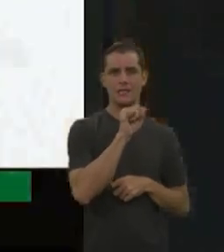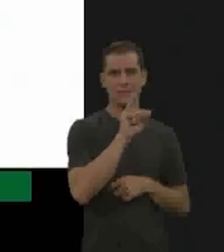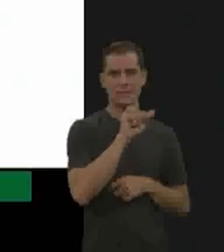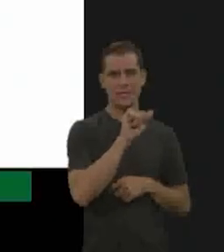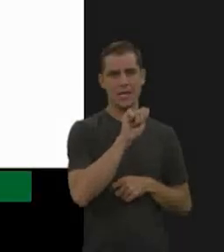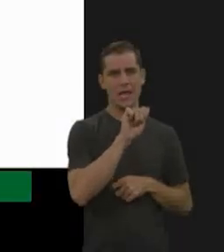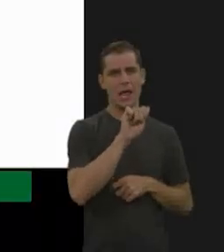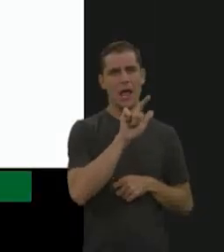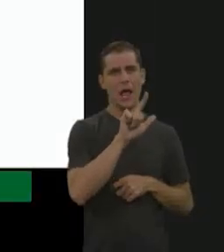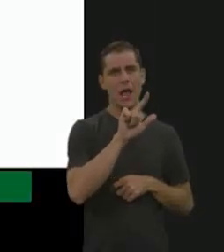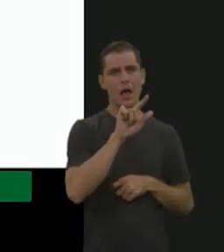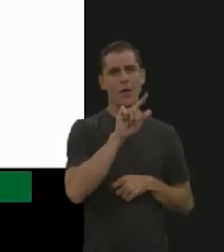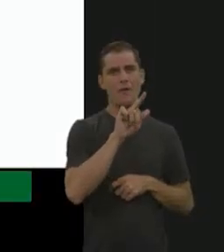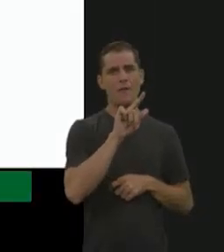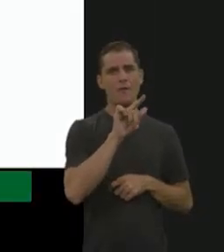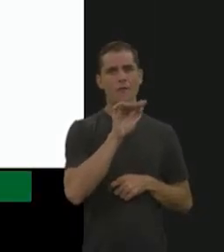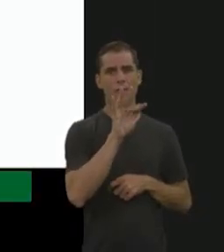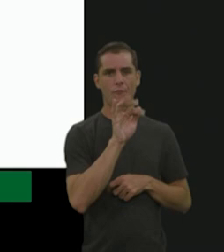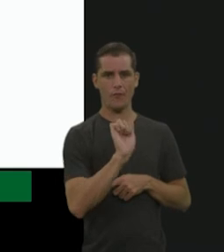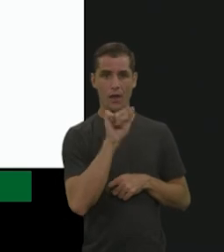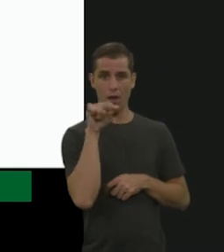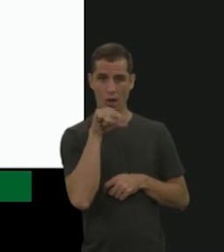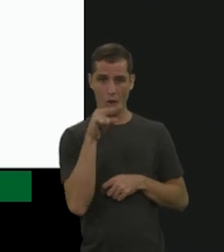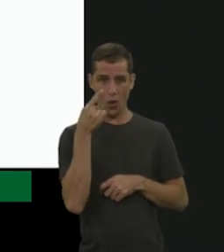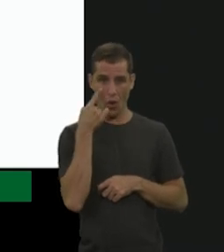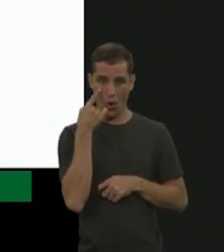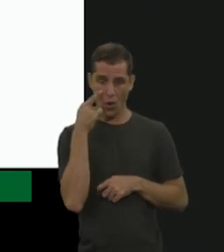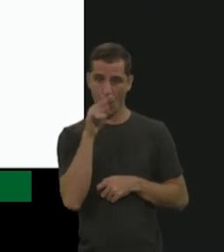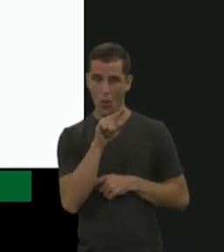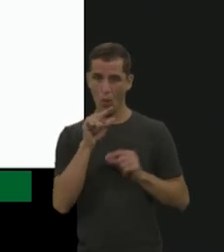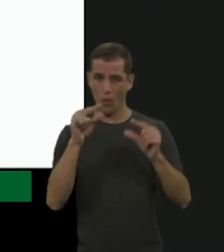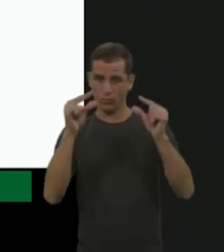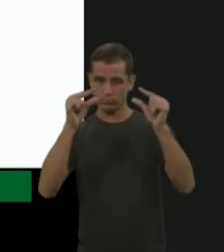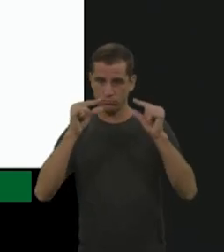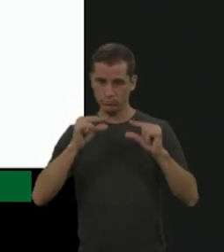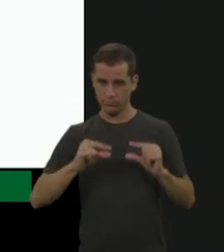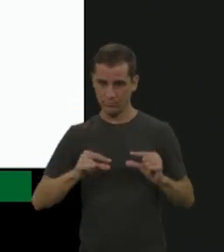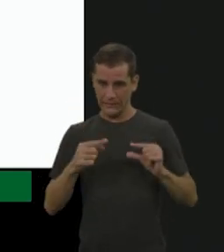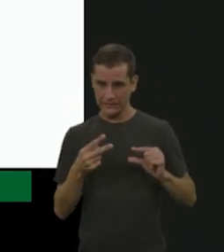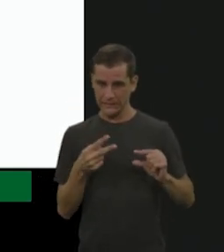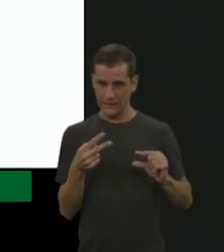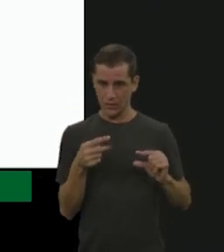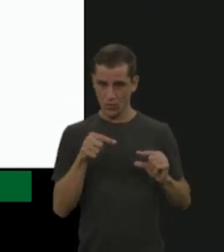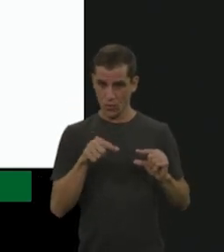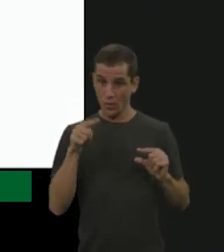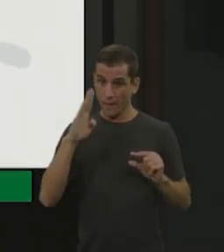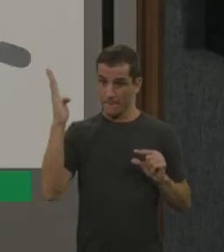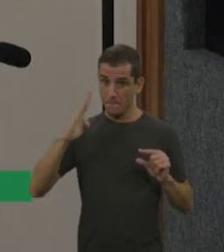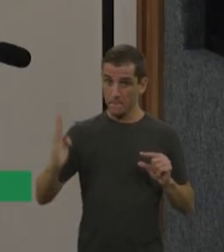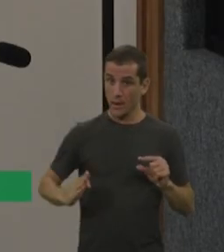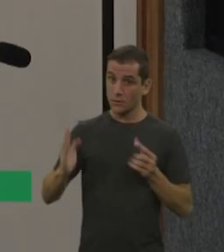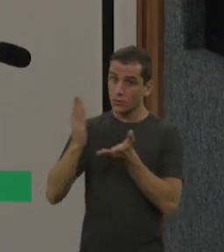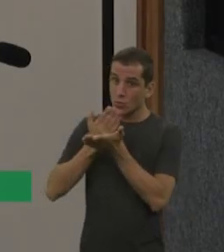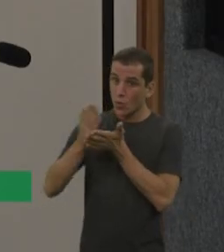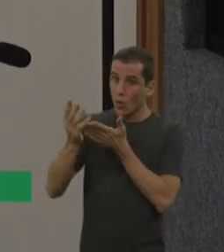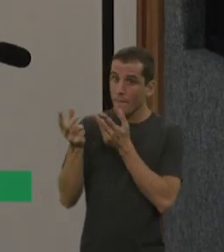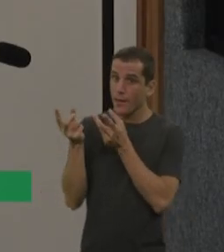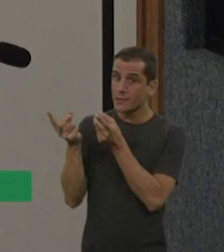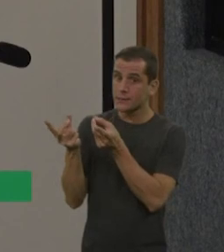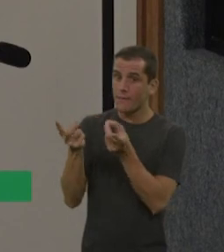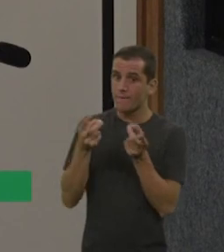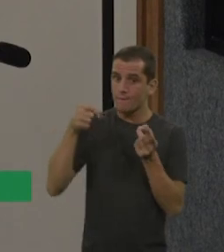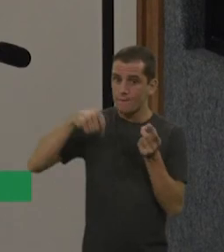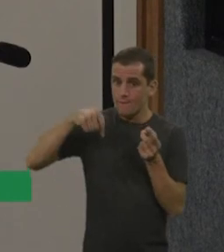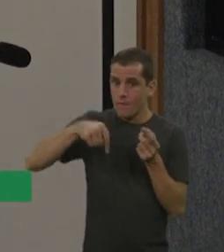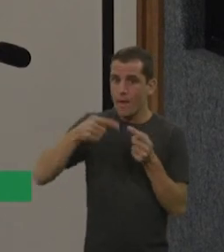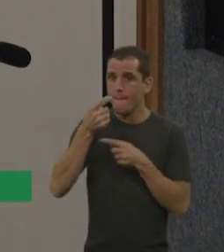começou a entrou agora, né, no final do ano, praticamente, no Brasil, e já estão começando as infusões. A primeira infusão, acho que tem umas